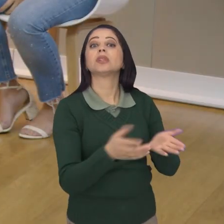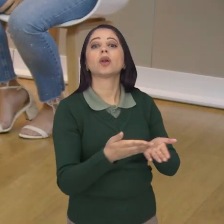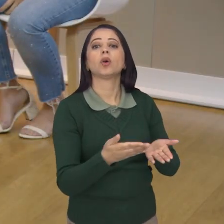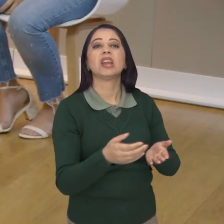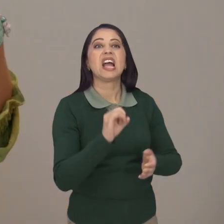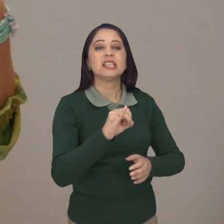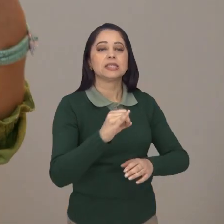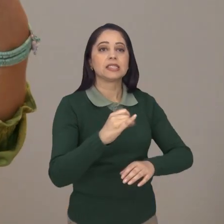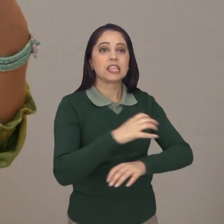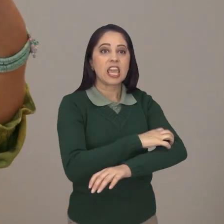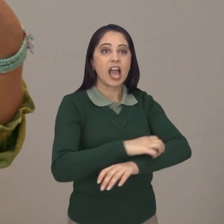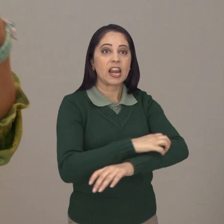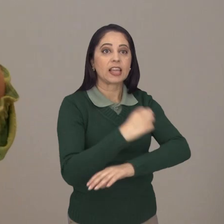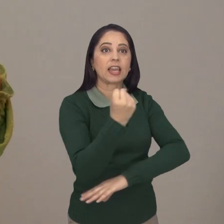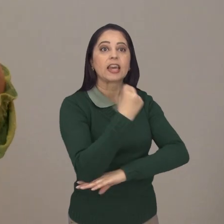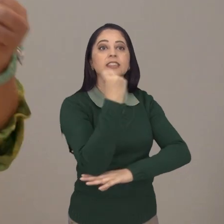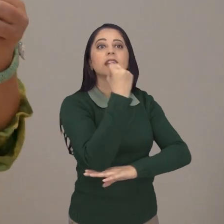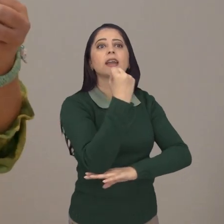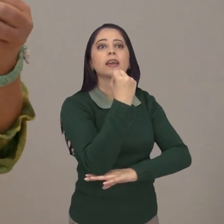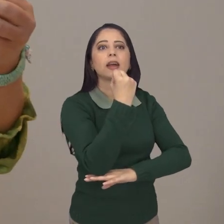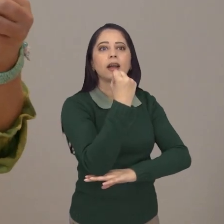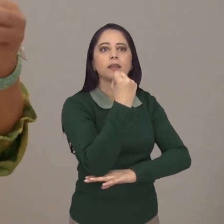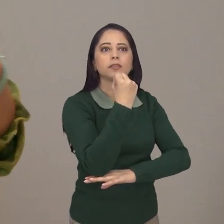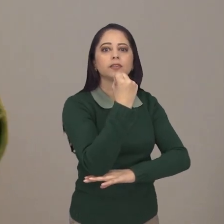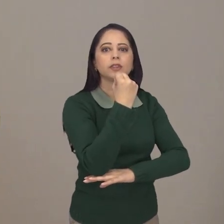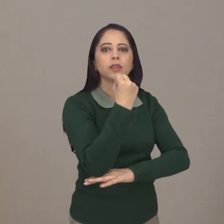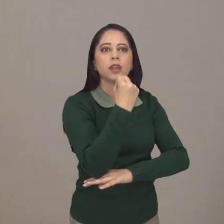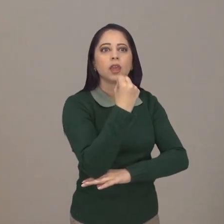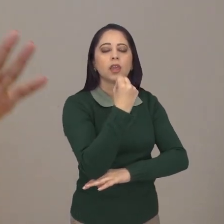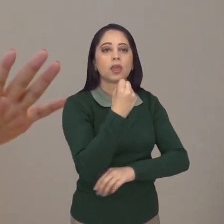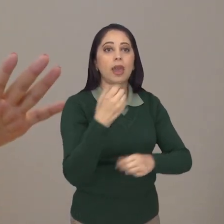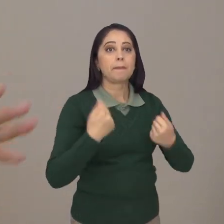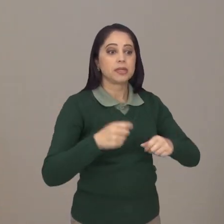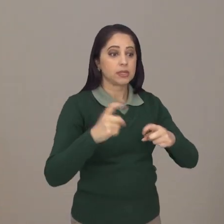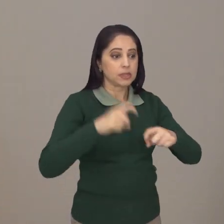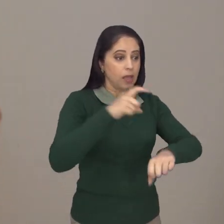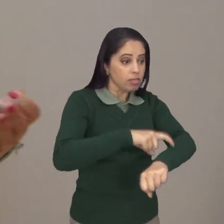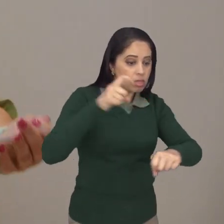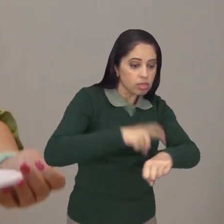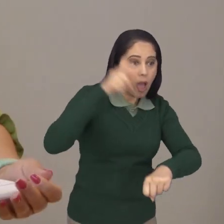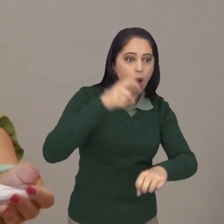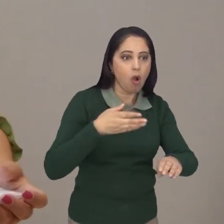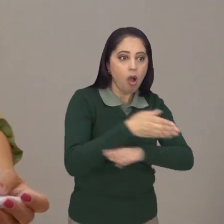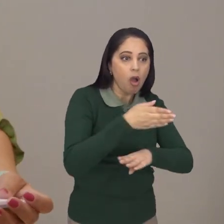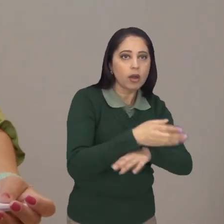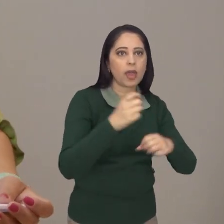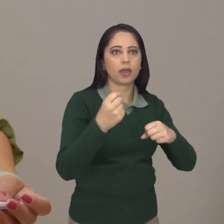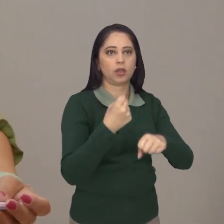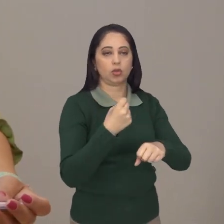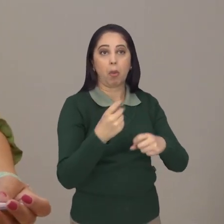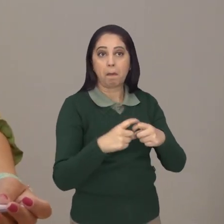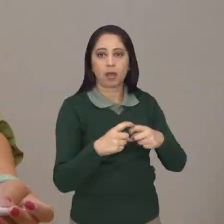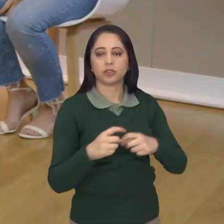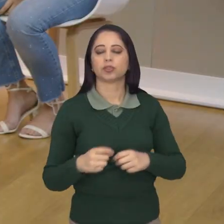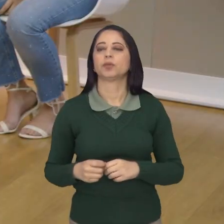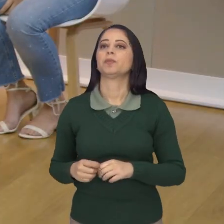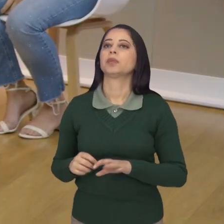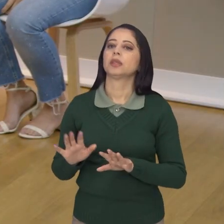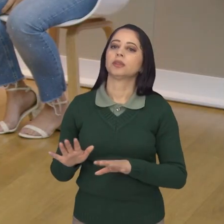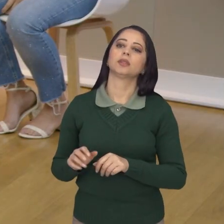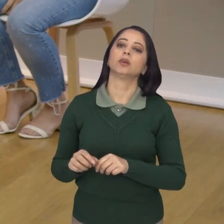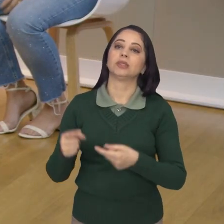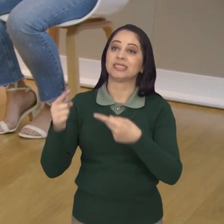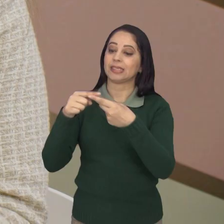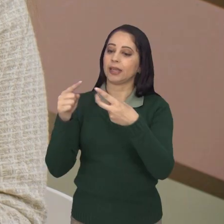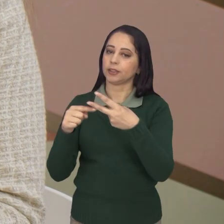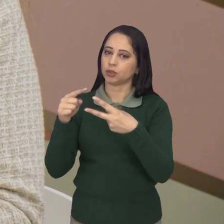pergunta, né? Quando a alergia alimentar é considerada preocupante, que não tem que sair correndo mesmo e buscar socorro? E a gente, nas alergias alimentares, a